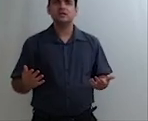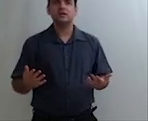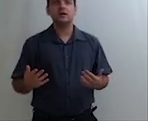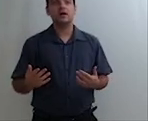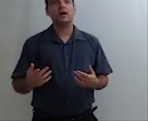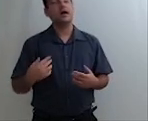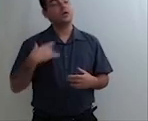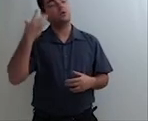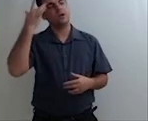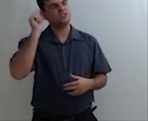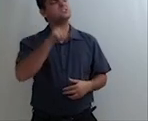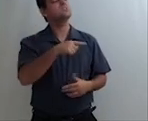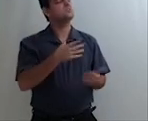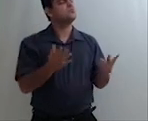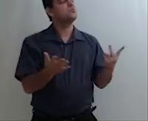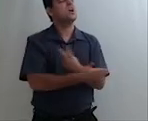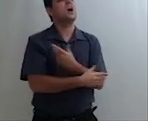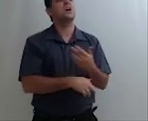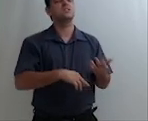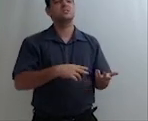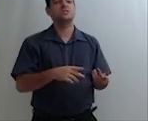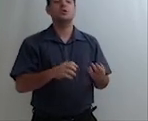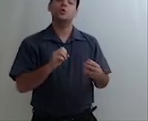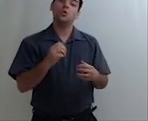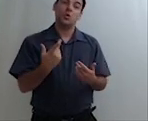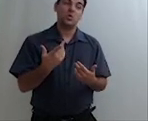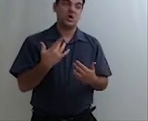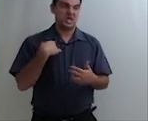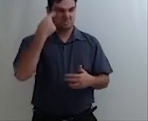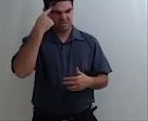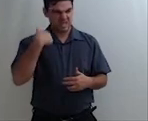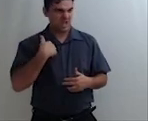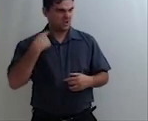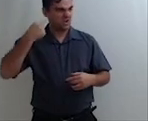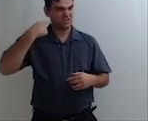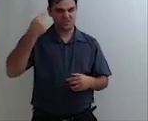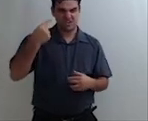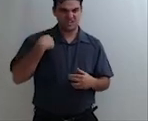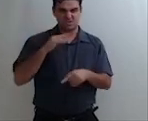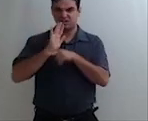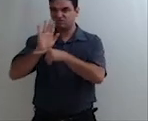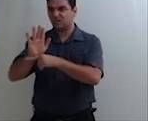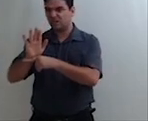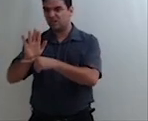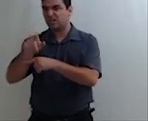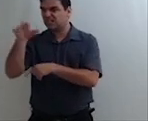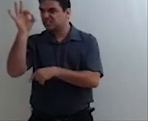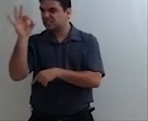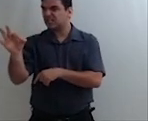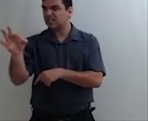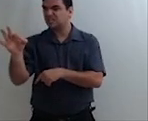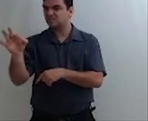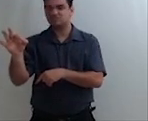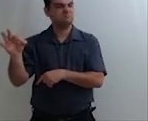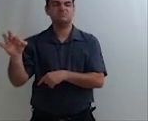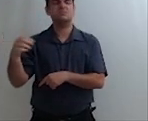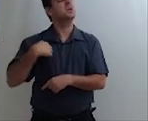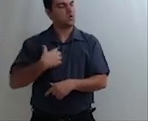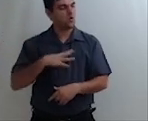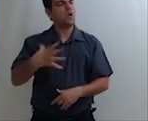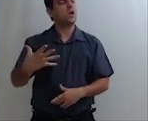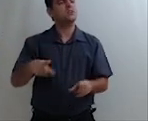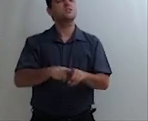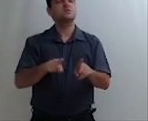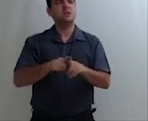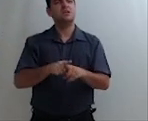covardia da minha parte não julgar não participara e a prova dos Altos Me